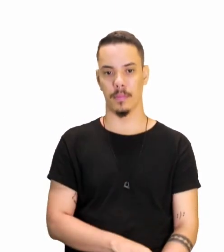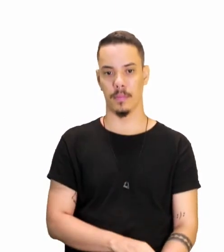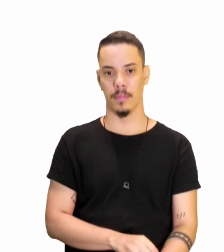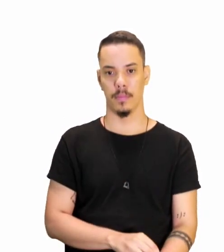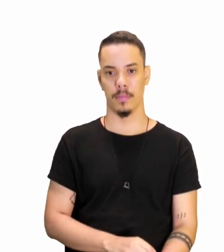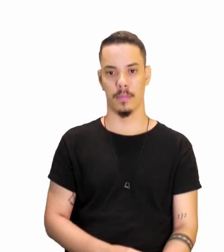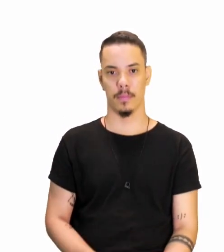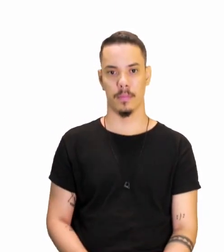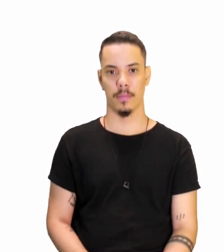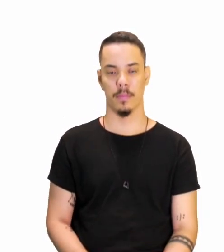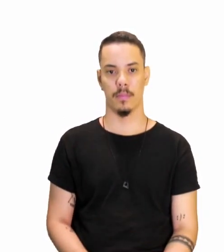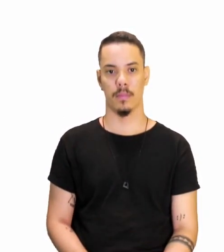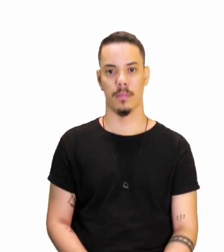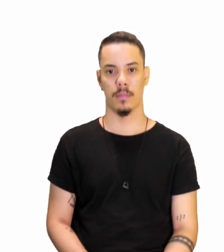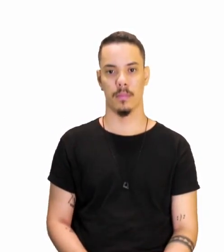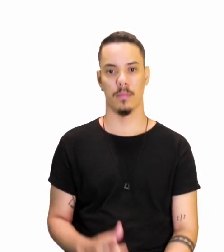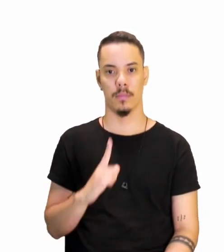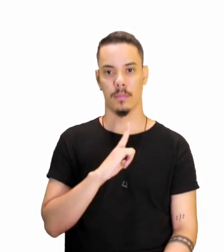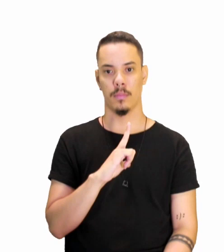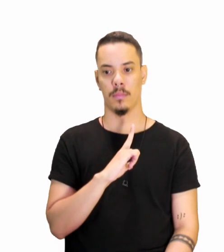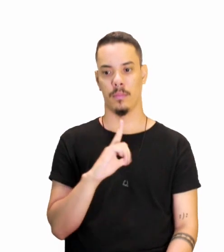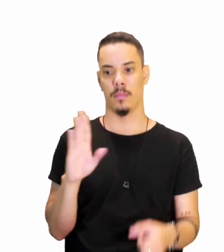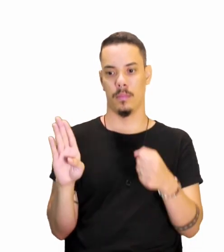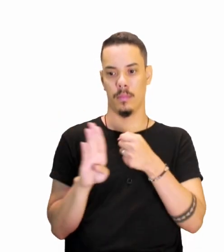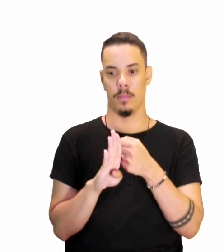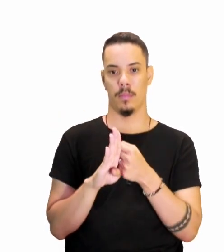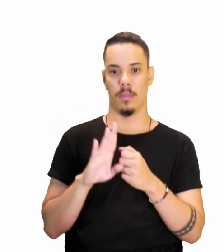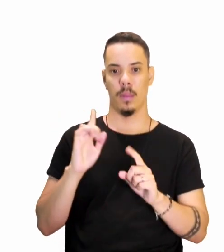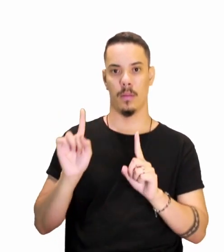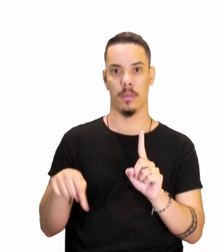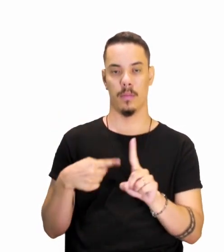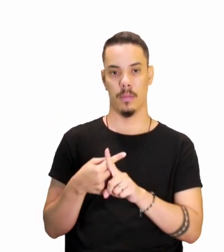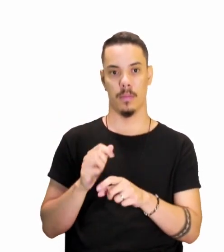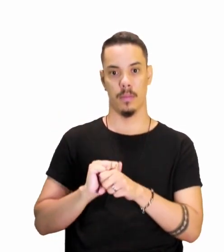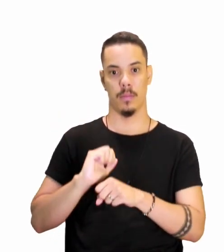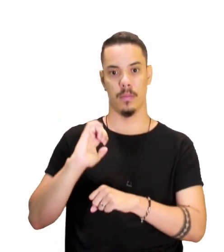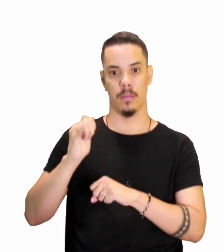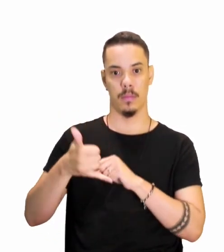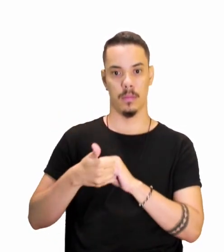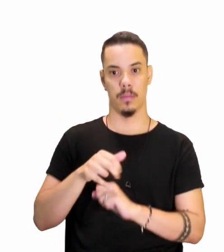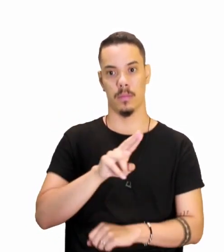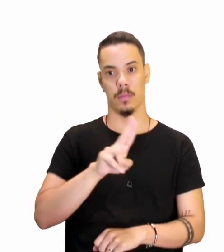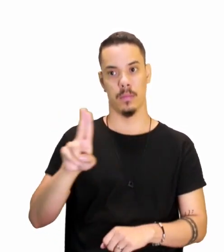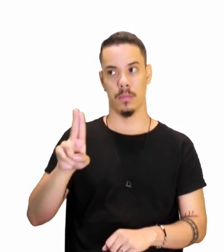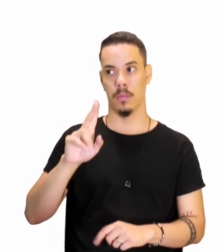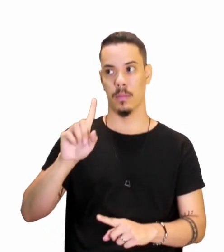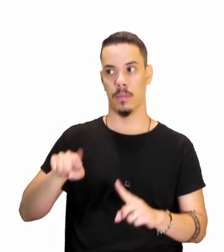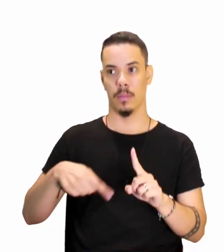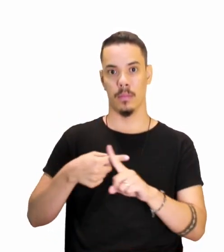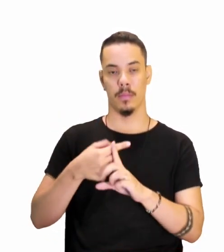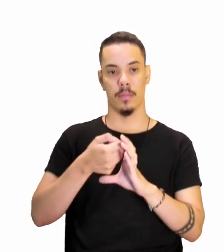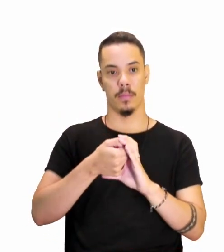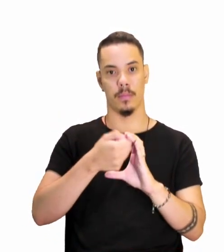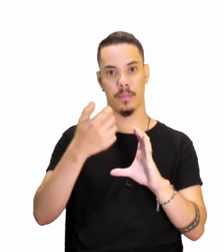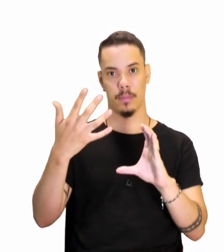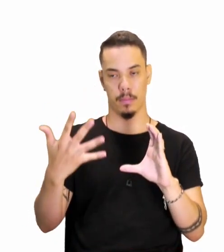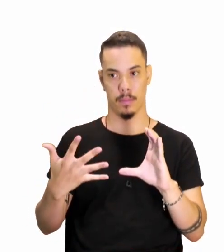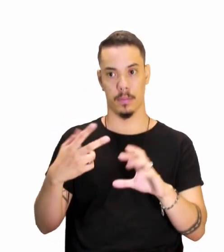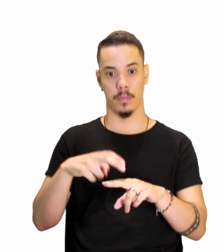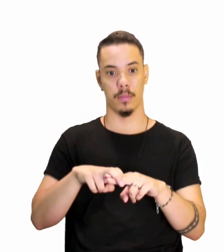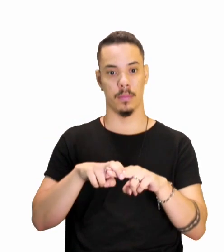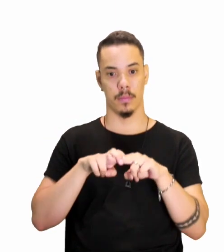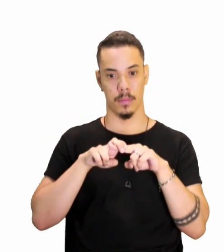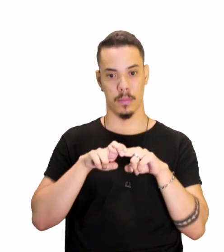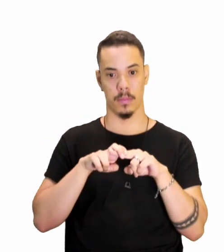Né? Ela é formada por um substantivo mais adjetivo, por um nome mais uma característica. Então, nós temos